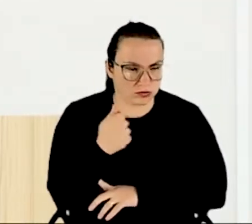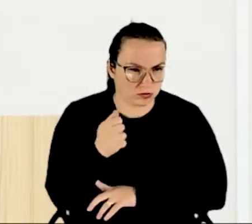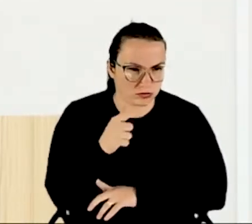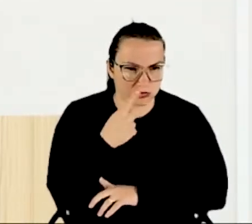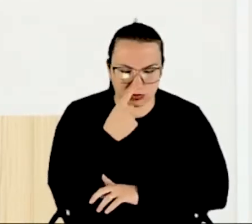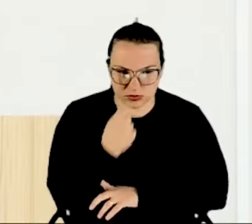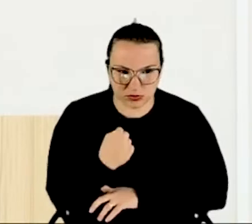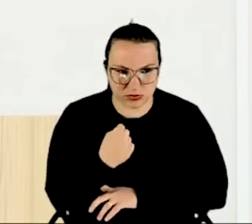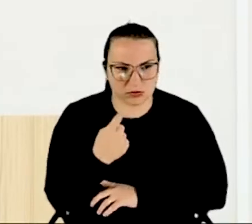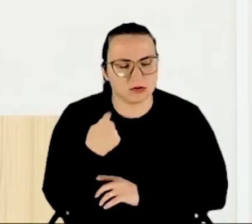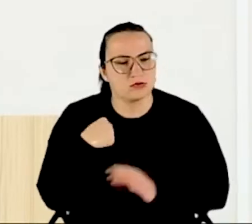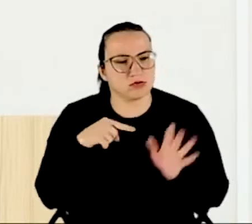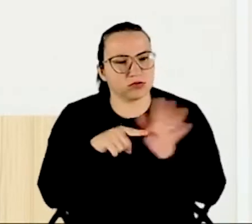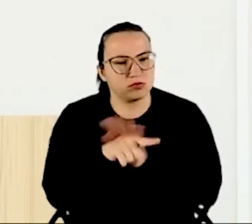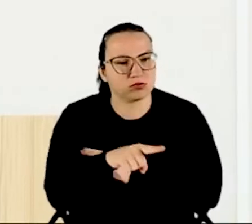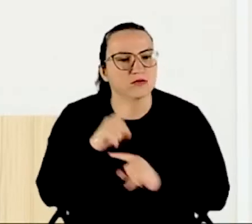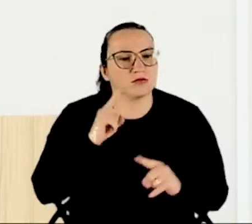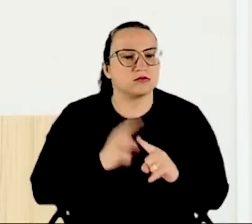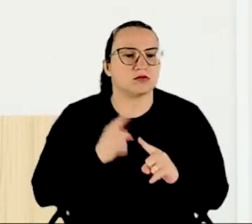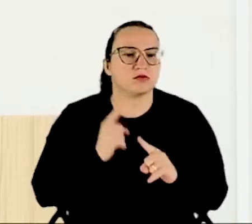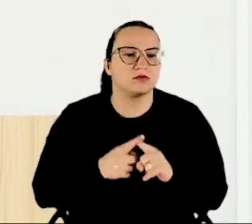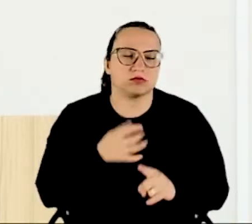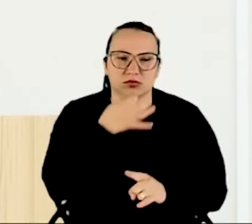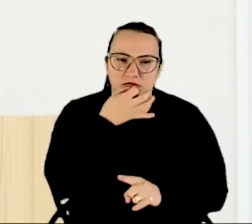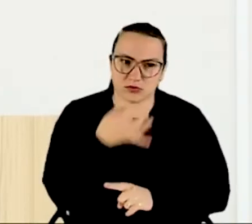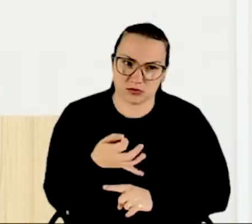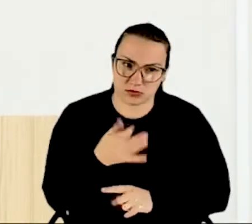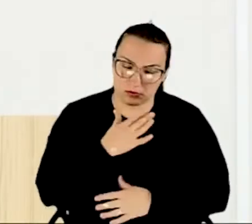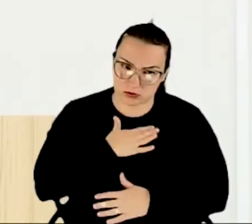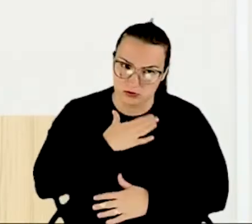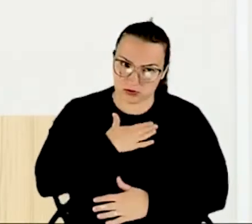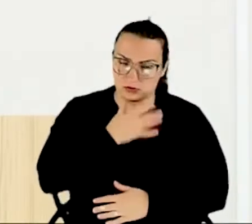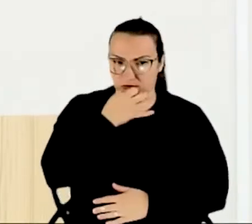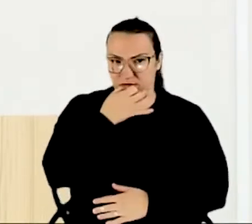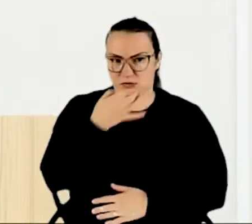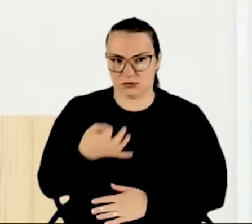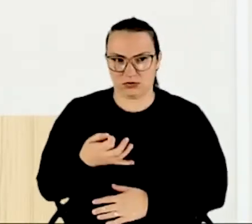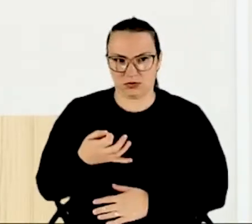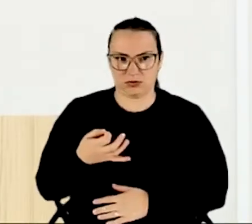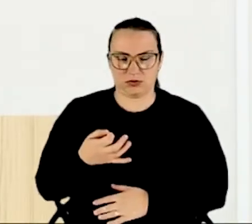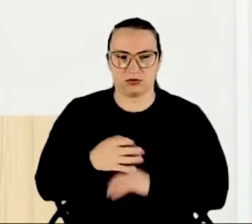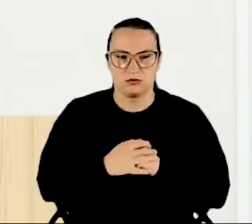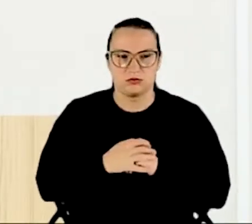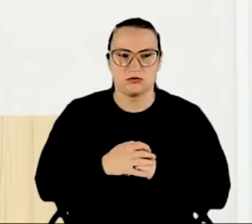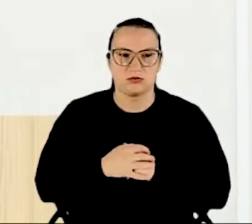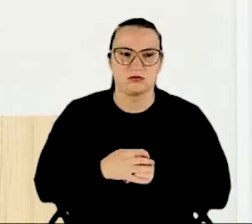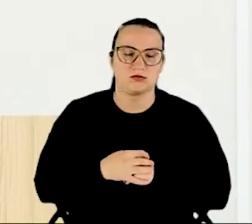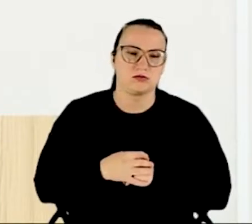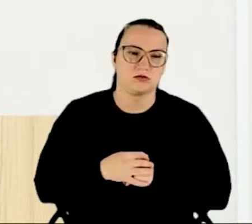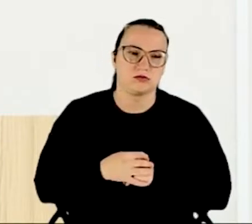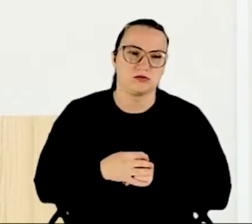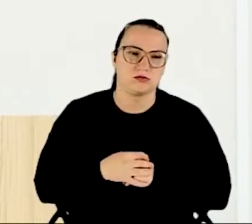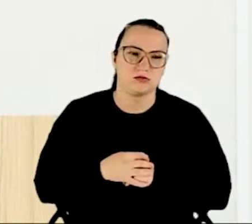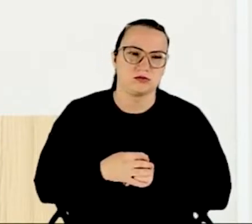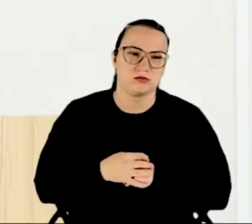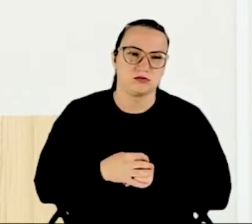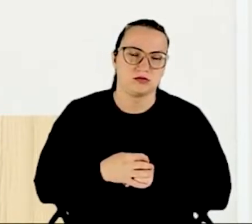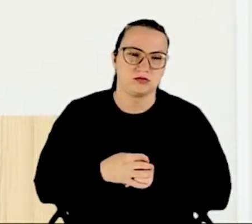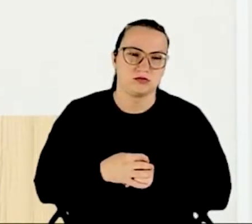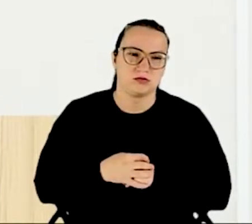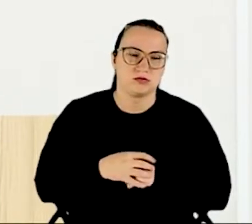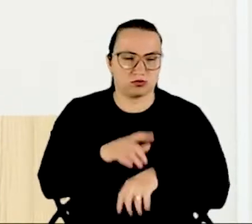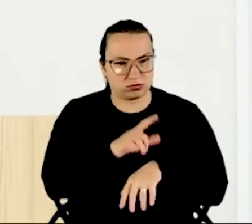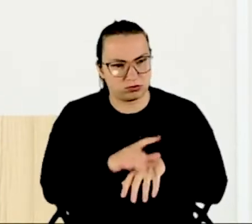E eu questionei, porque eu achei, no meu ponto de vista, que para o